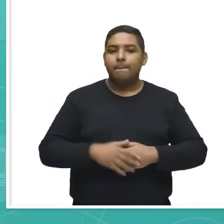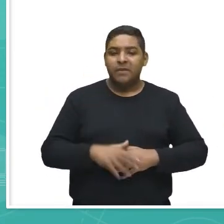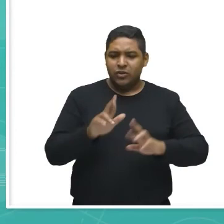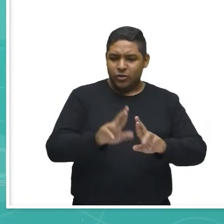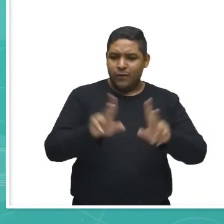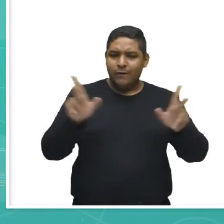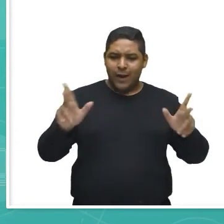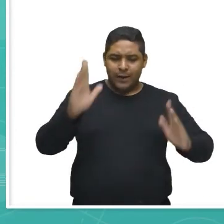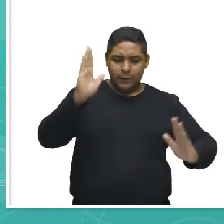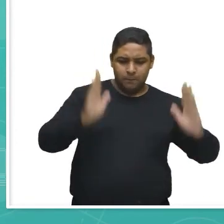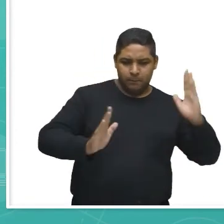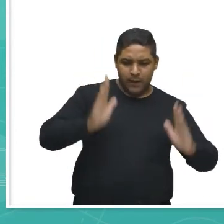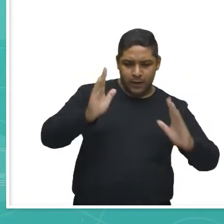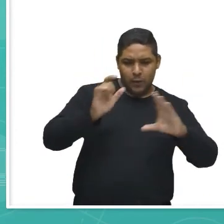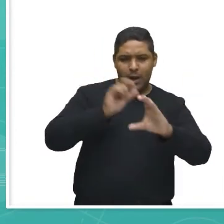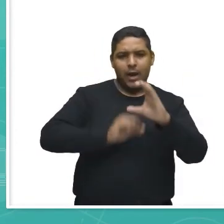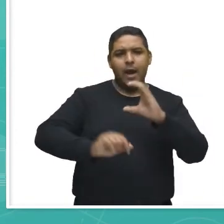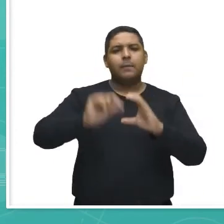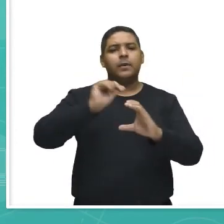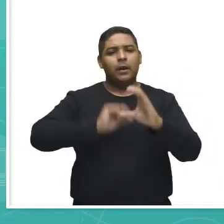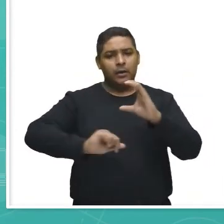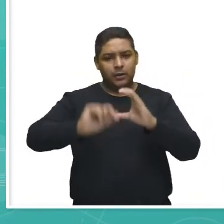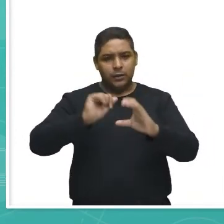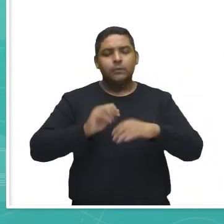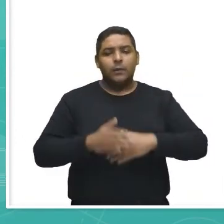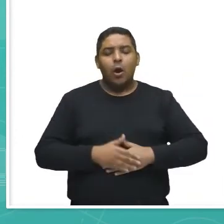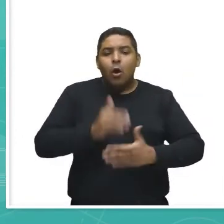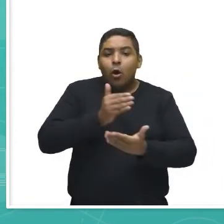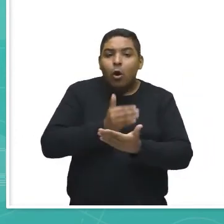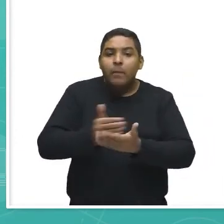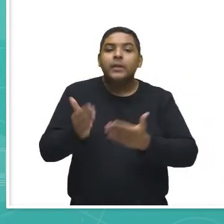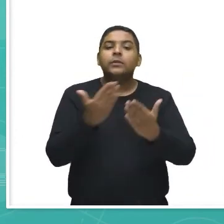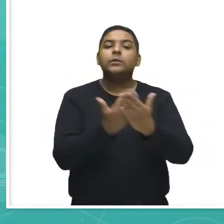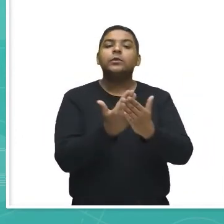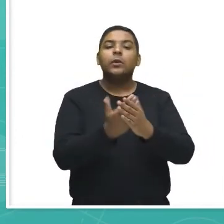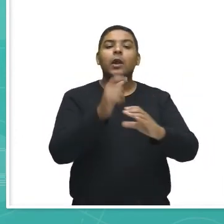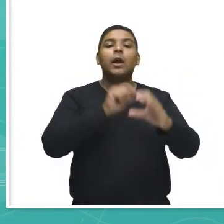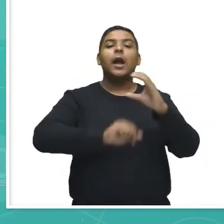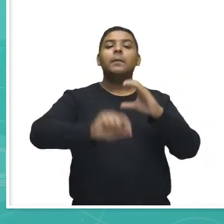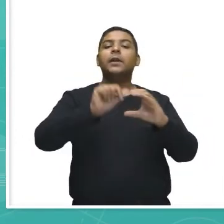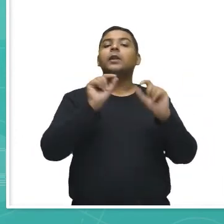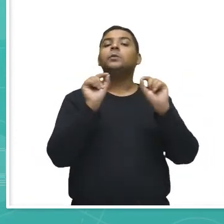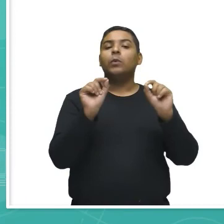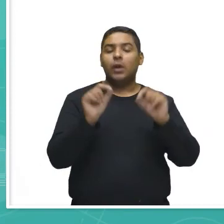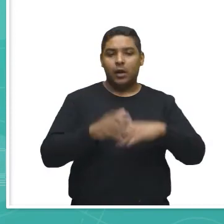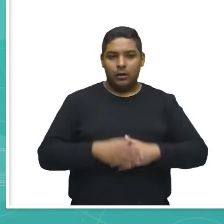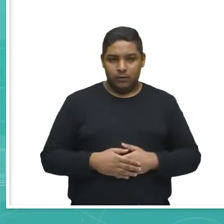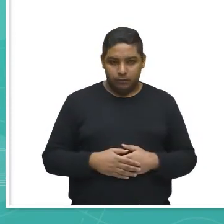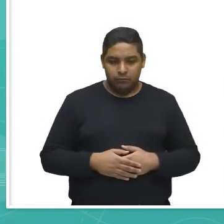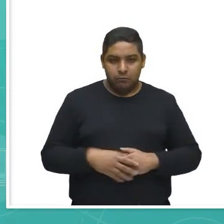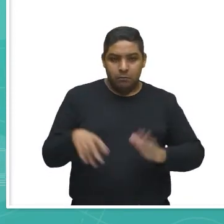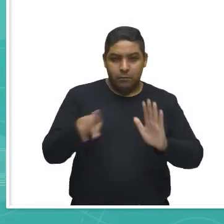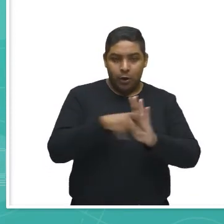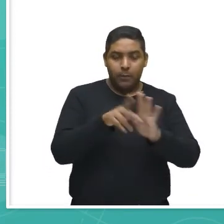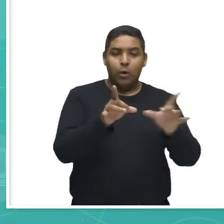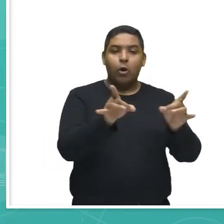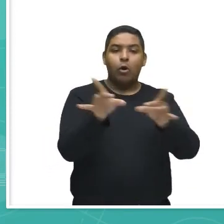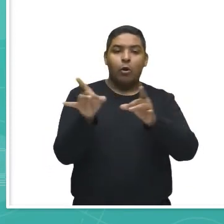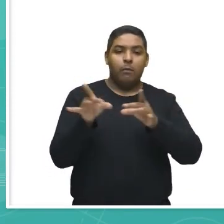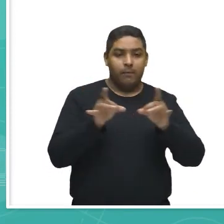processo capitalista, e nós iniciamos nossos estudos sobre o capitalismo comercial, verificando